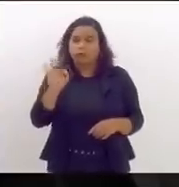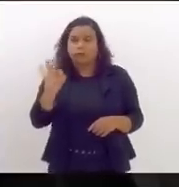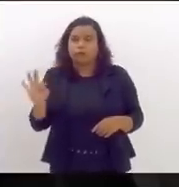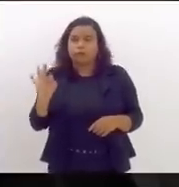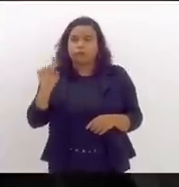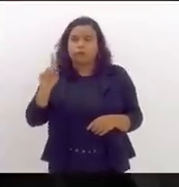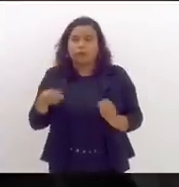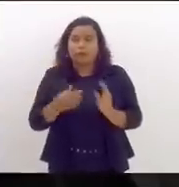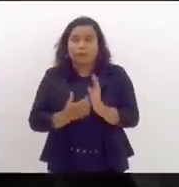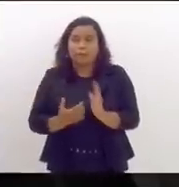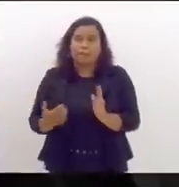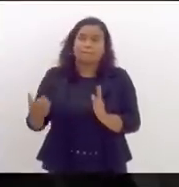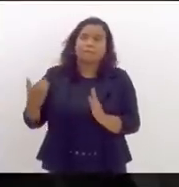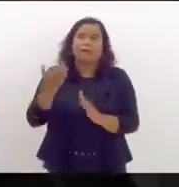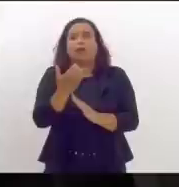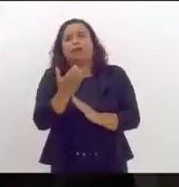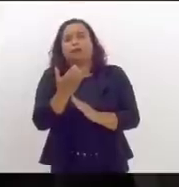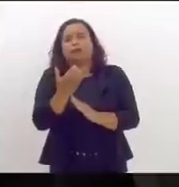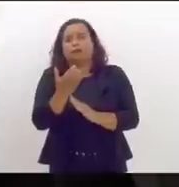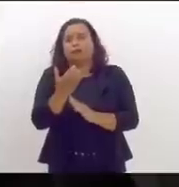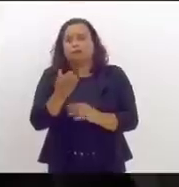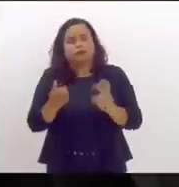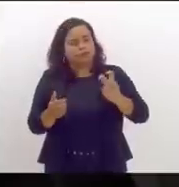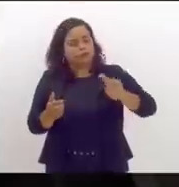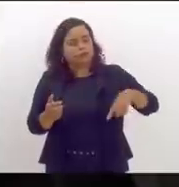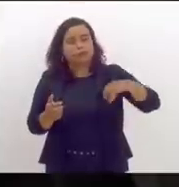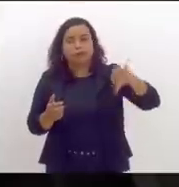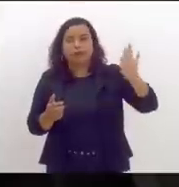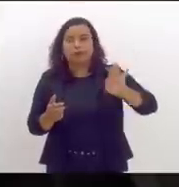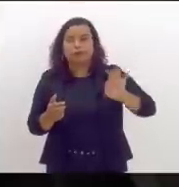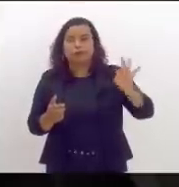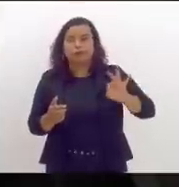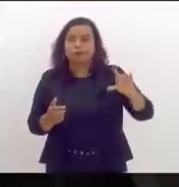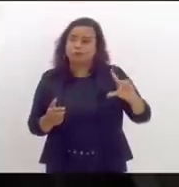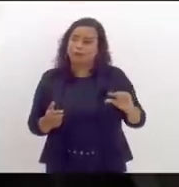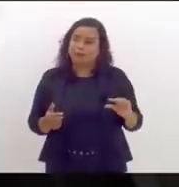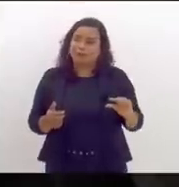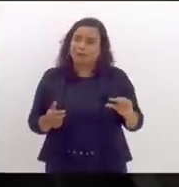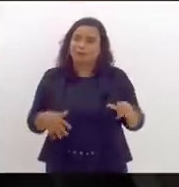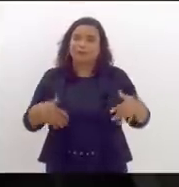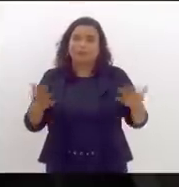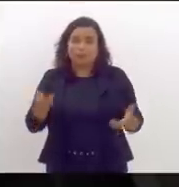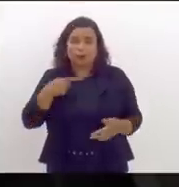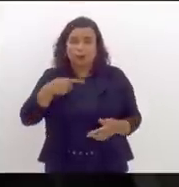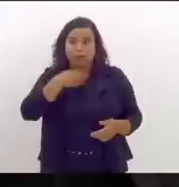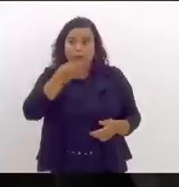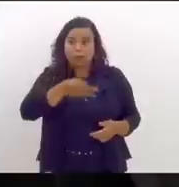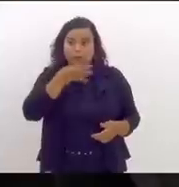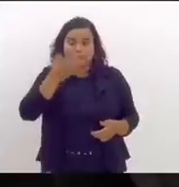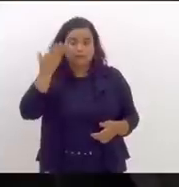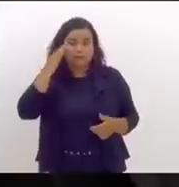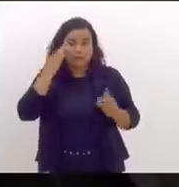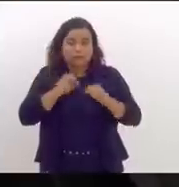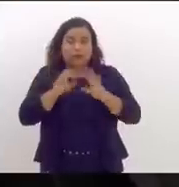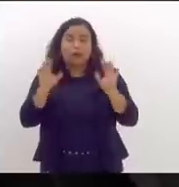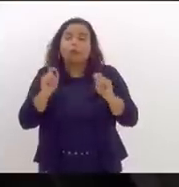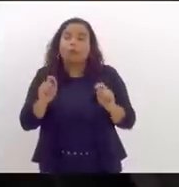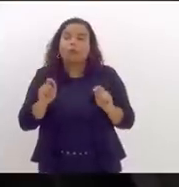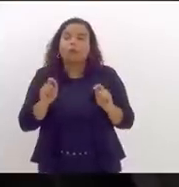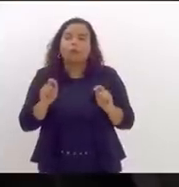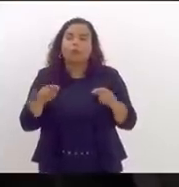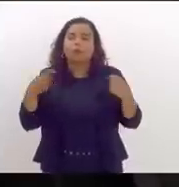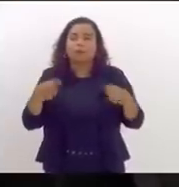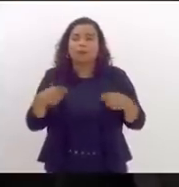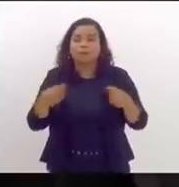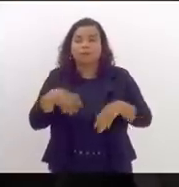maior dos que 5,9% então no meu entendimento deveria dar